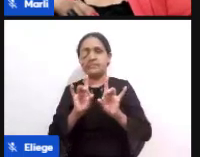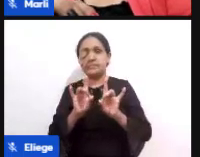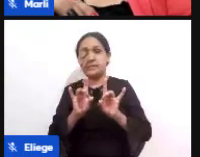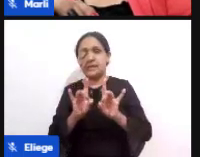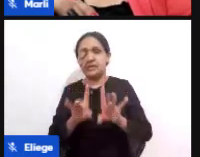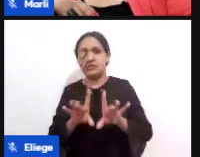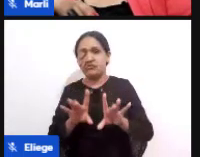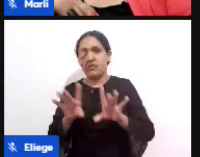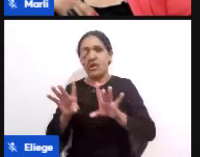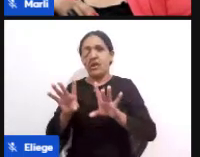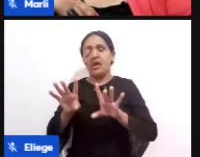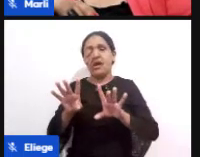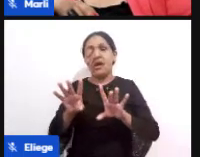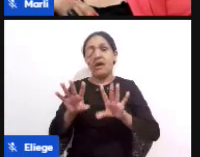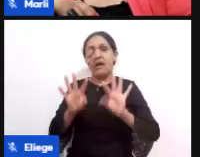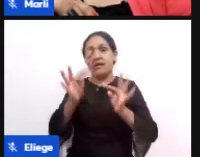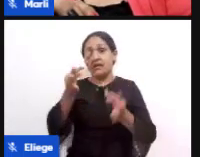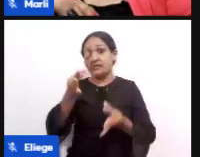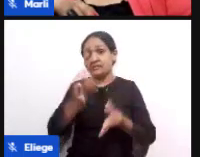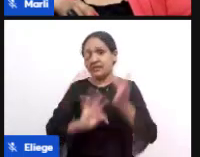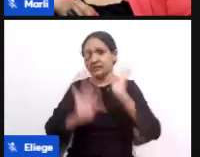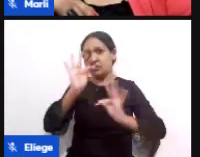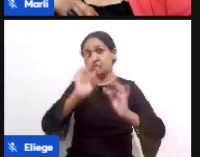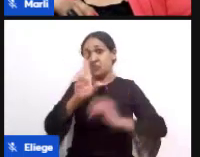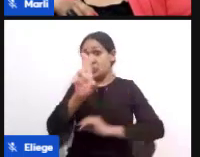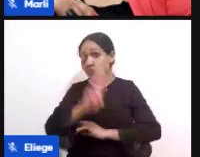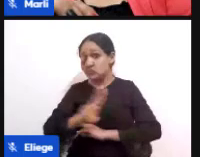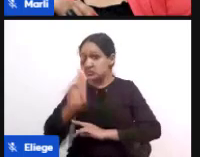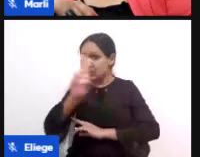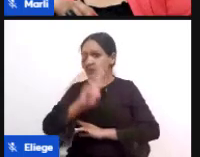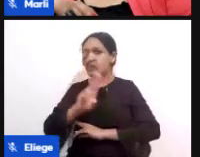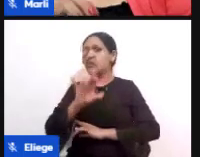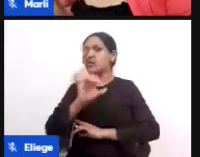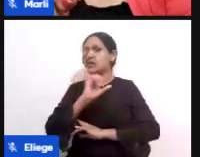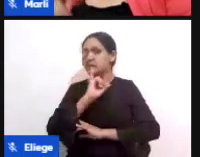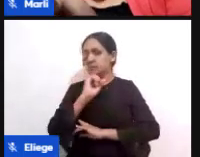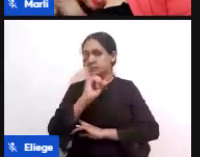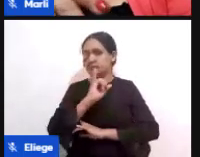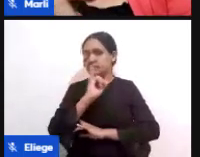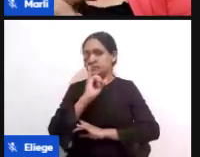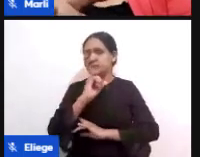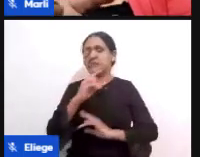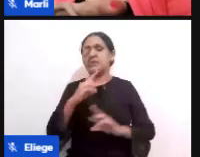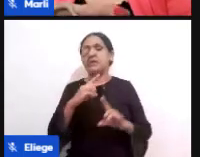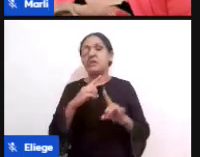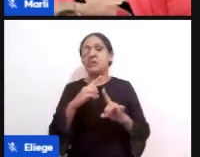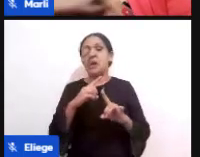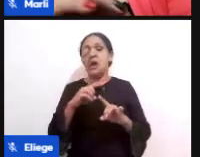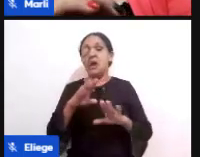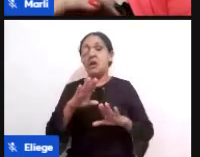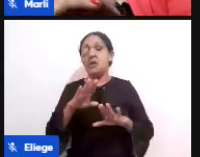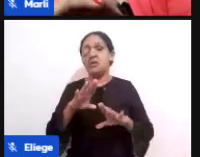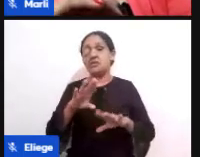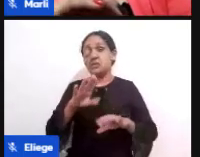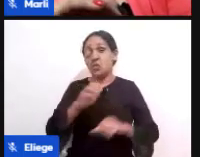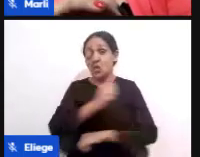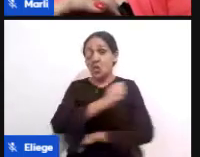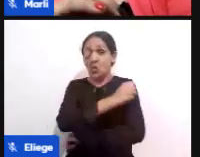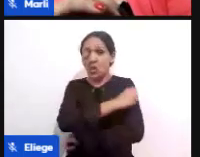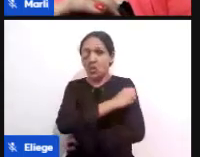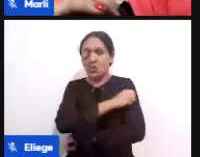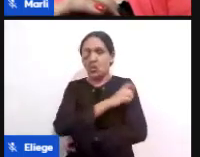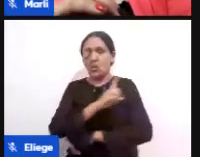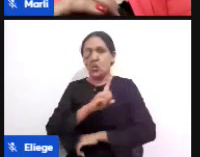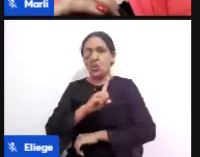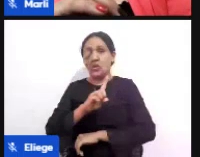a tecnologia, o uso tecnológico. Por mais que o aluno ele está não presencial, está em